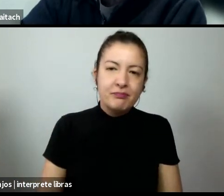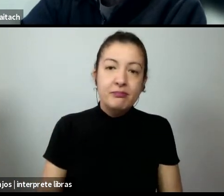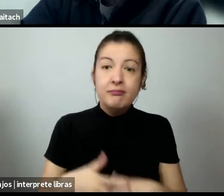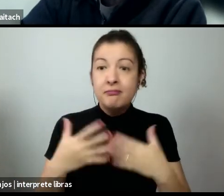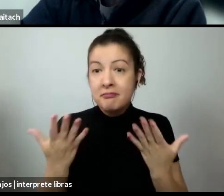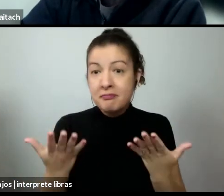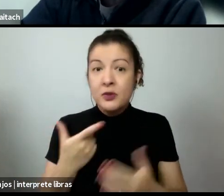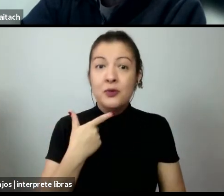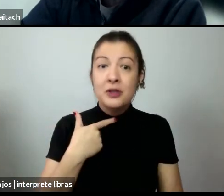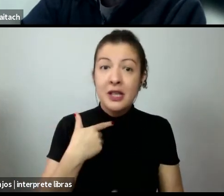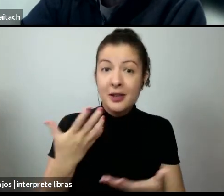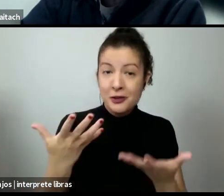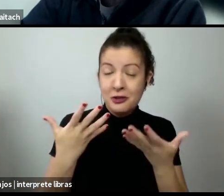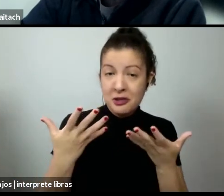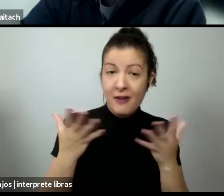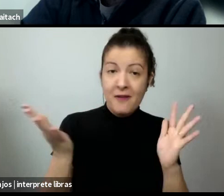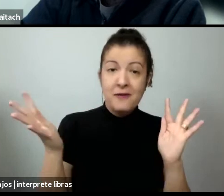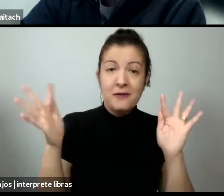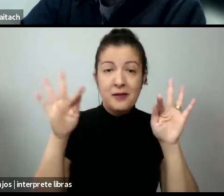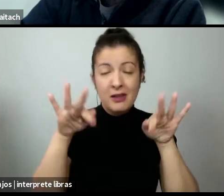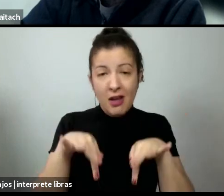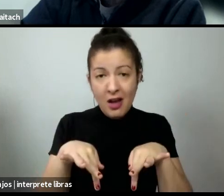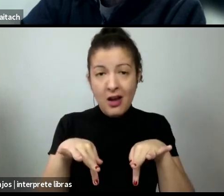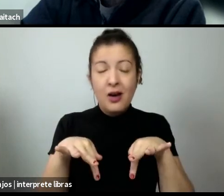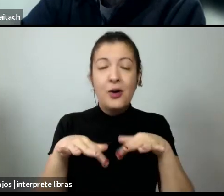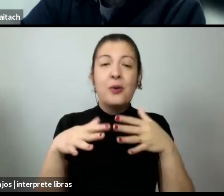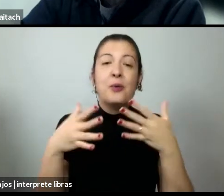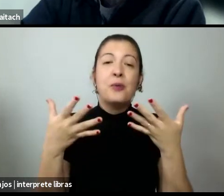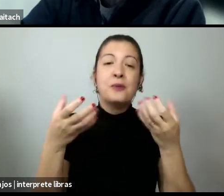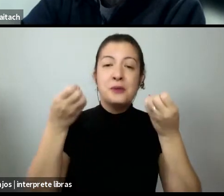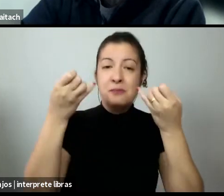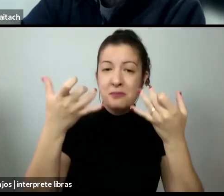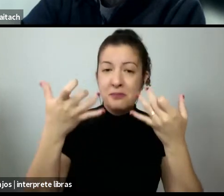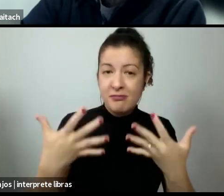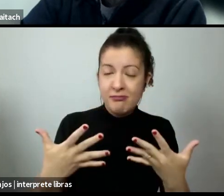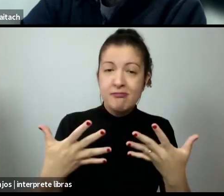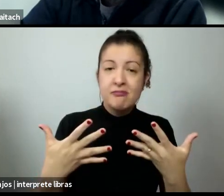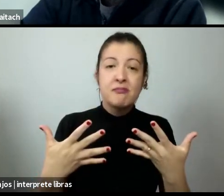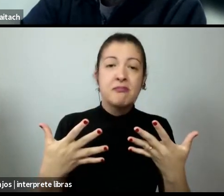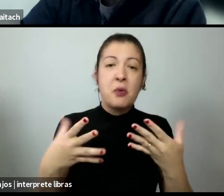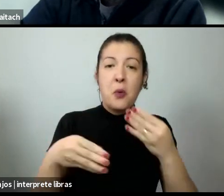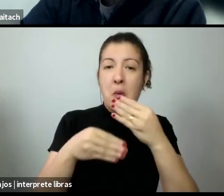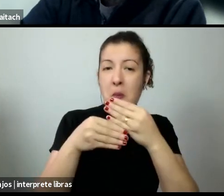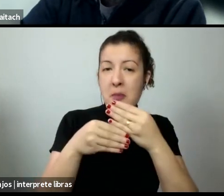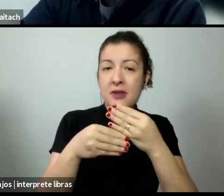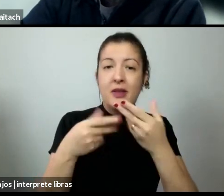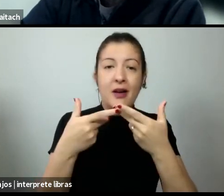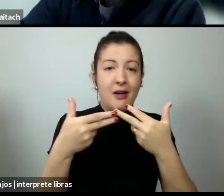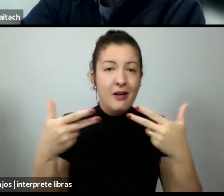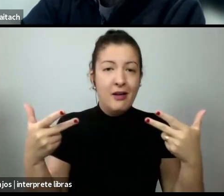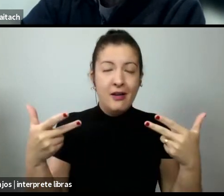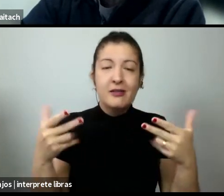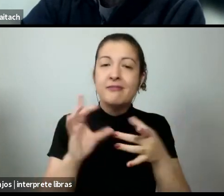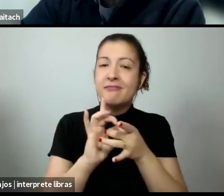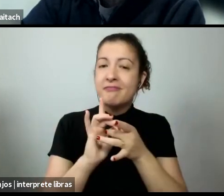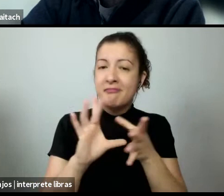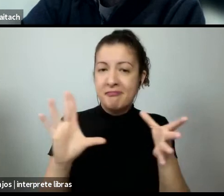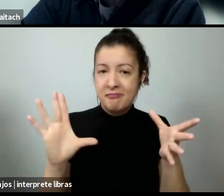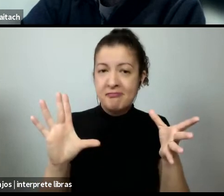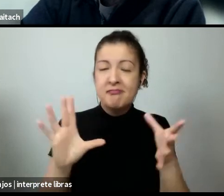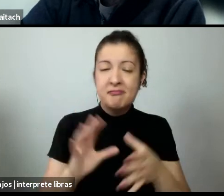de encerramento, se quiseres comentar alguma questão em relação ao que eu comentei há